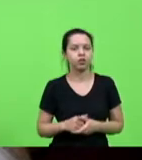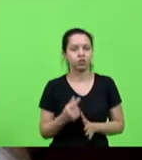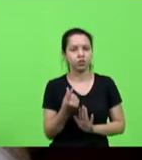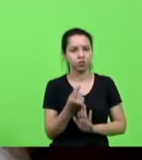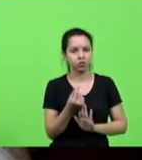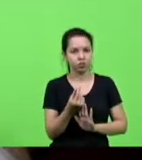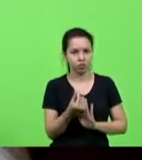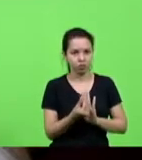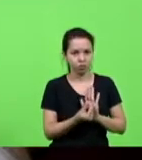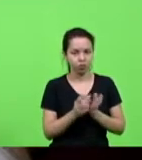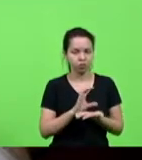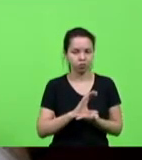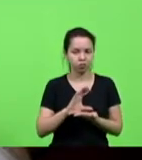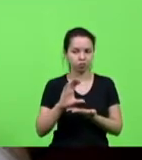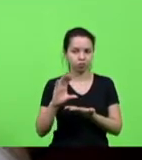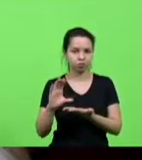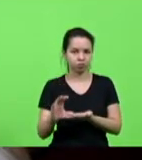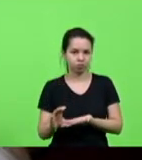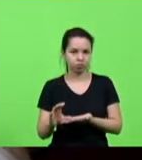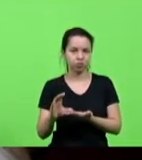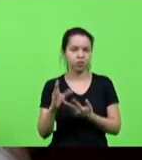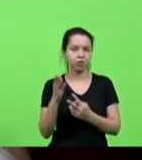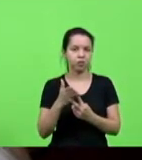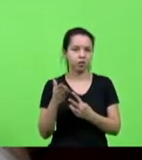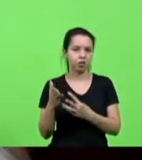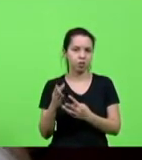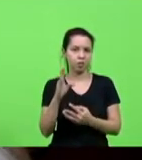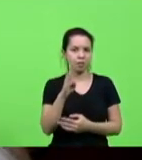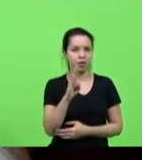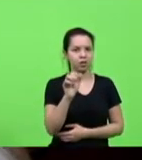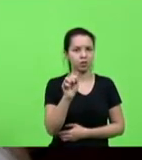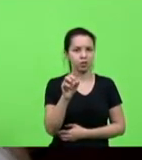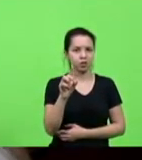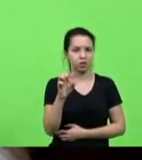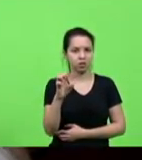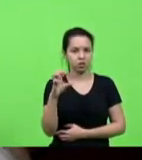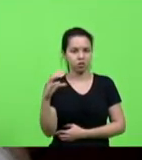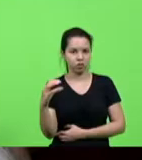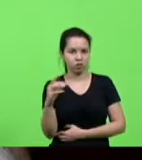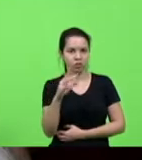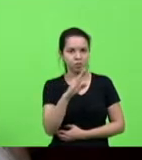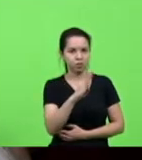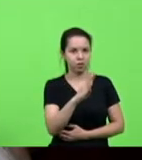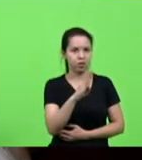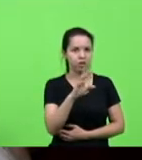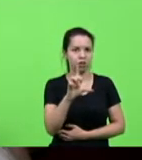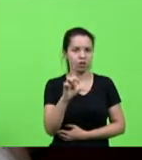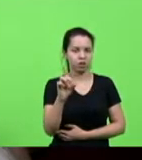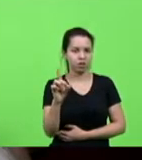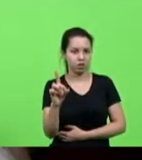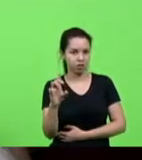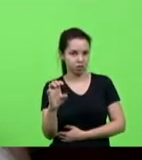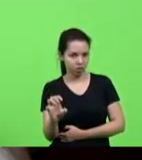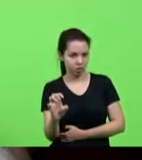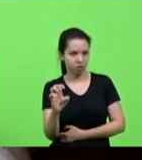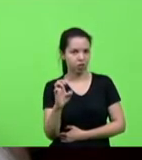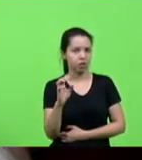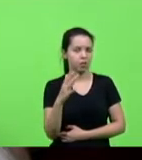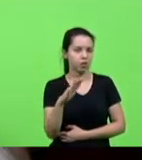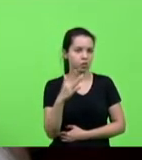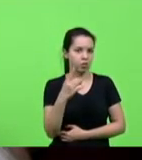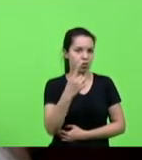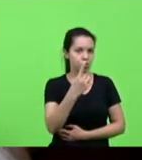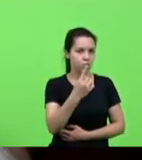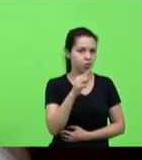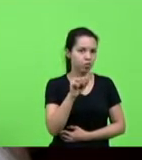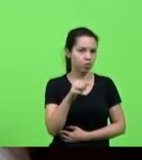financiamentos junto ao BADESC e ao BRDE. A linha de crédito chega a 1,5 bilhão de reais